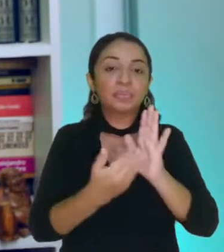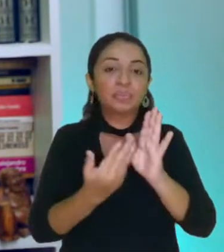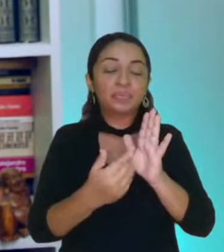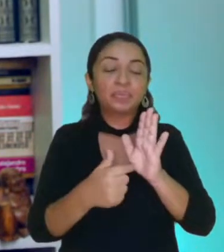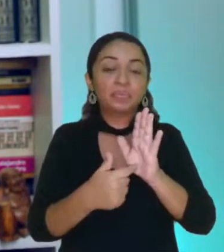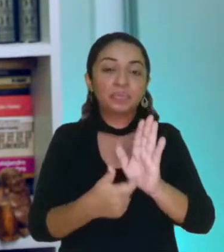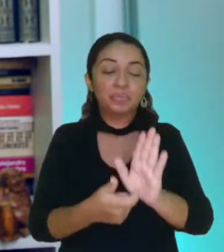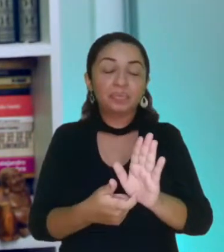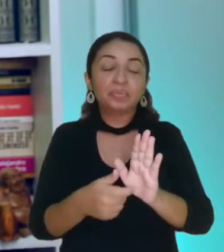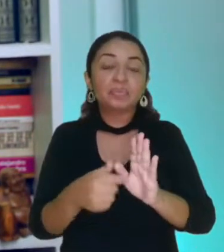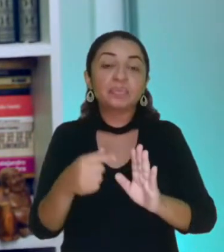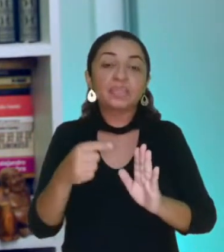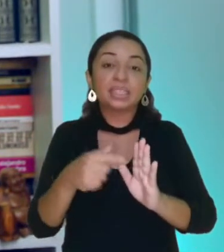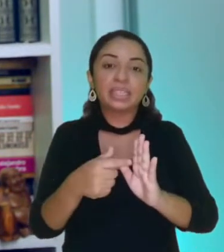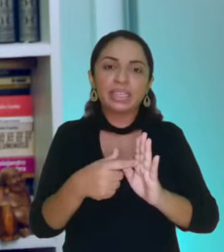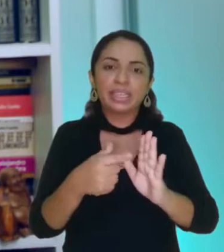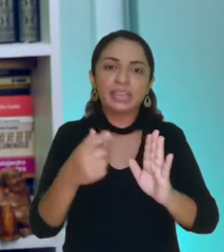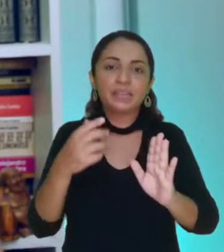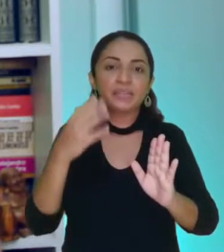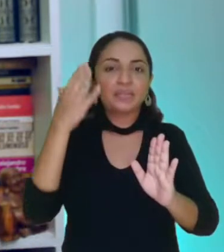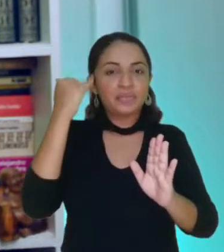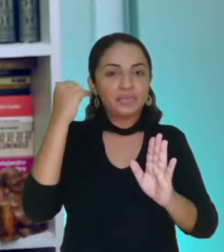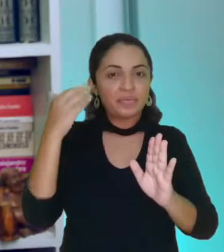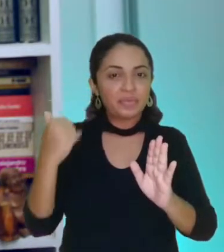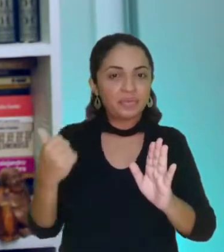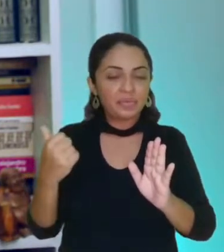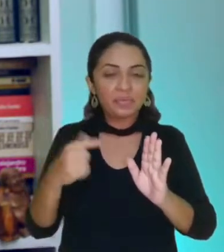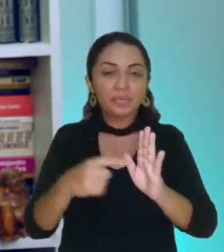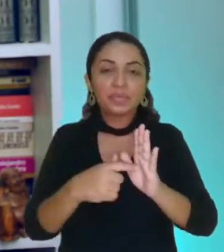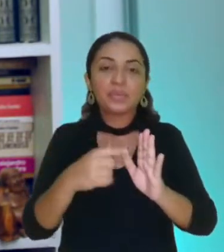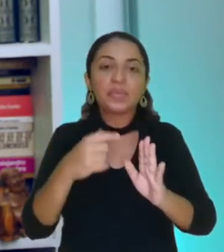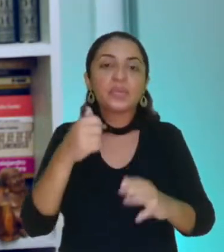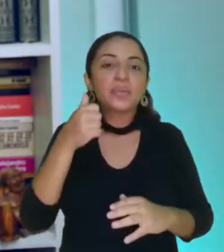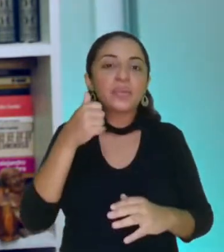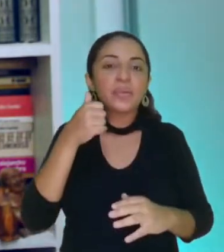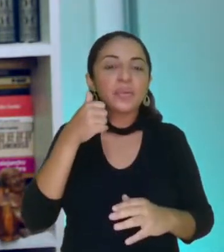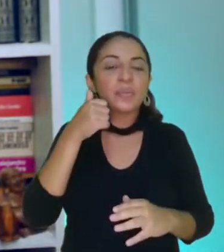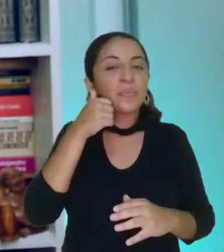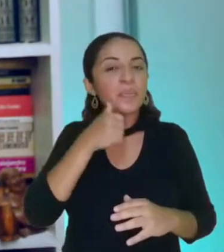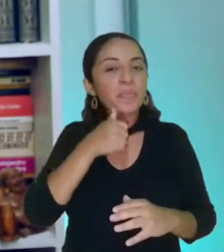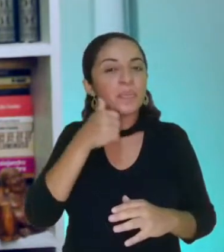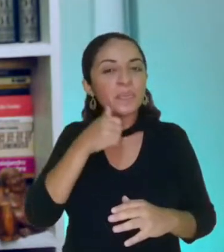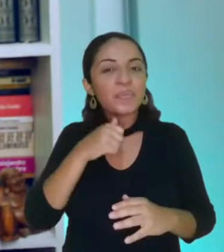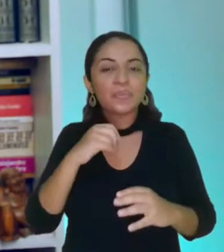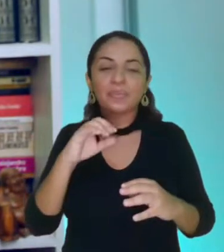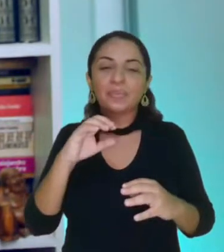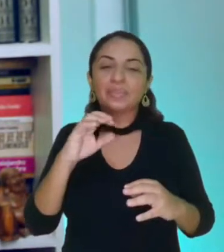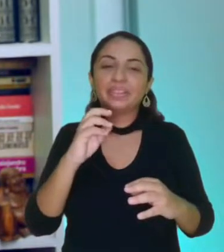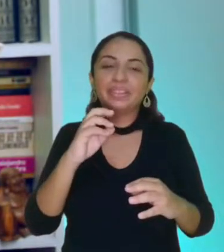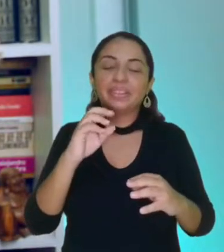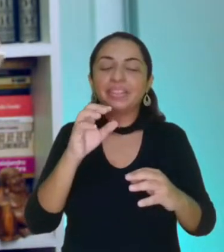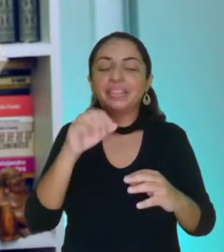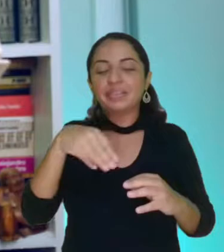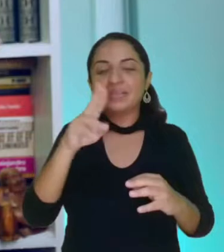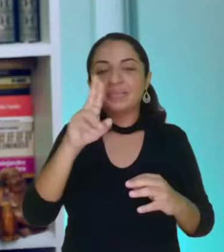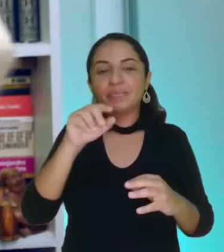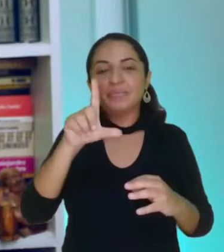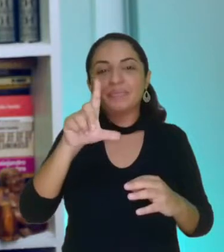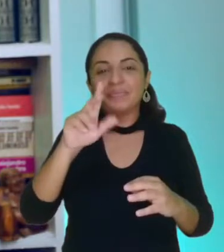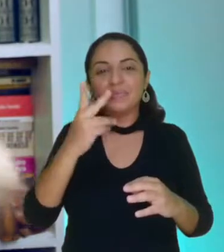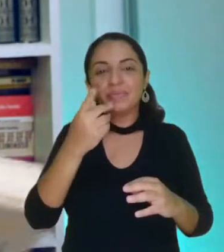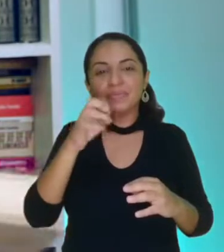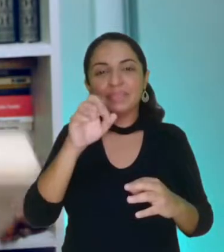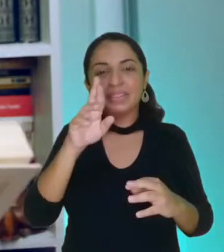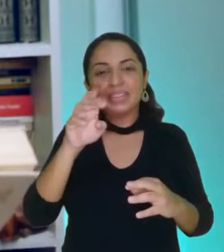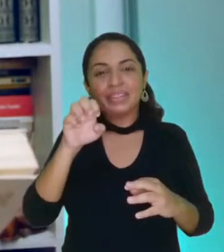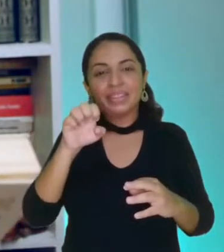é um dos grandes clássicos do autor, né? As mulheres o chamam de Bellamy. E ele consegue delas o que deseja. De